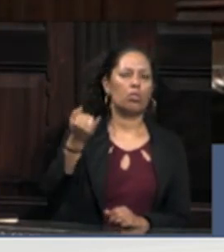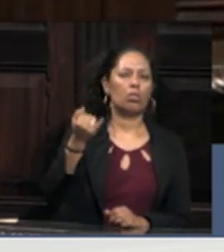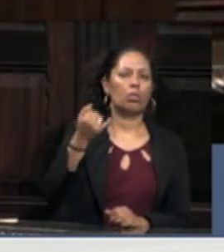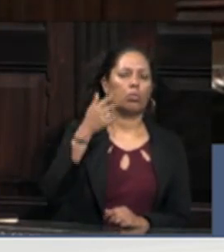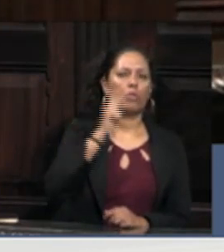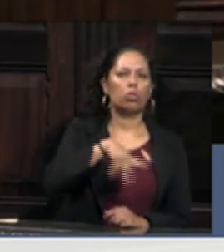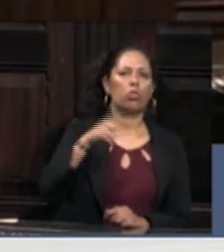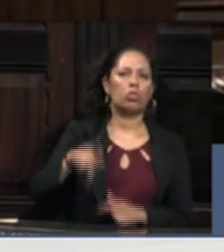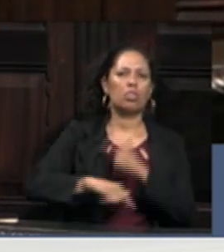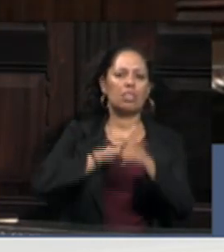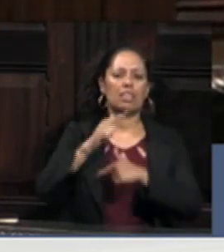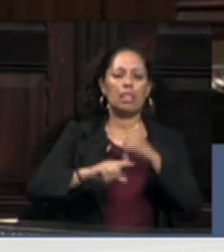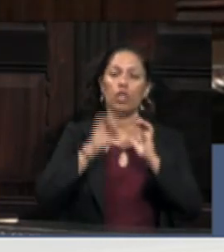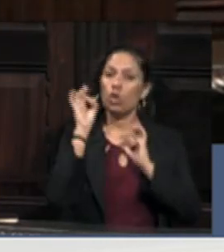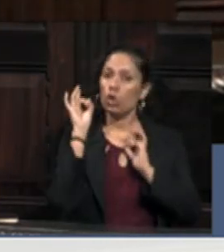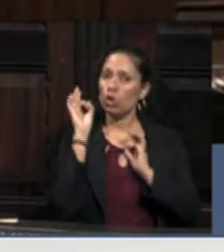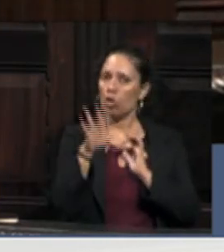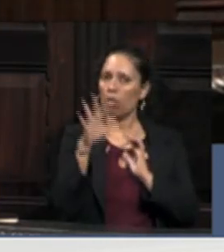exclusiva